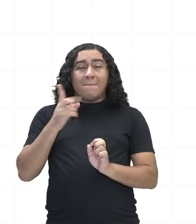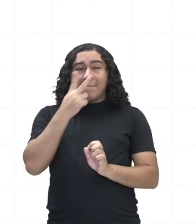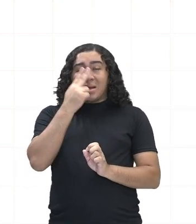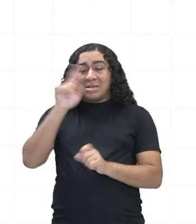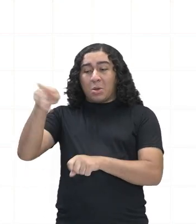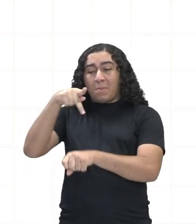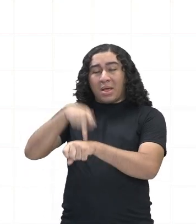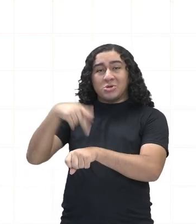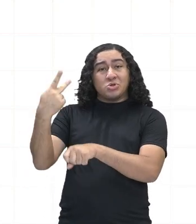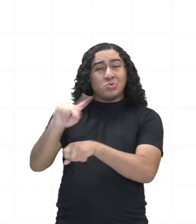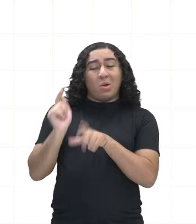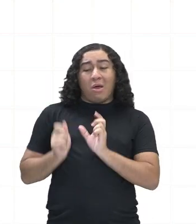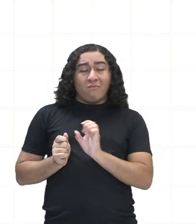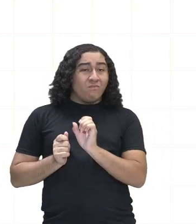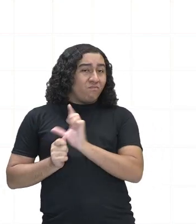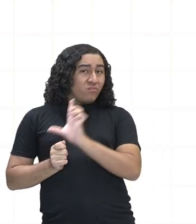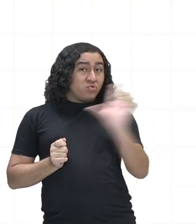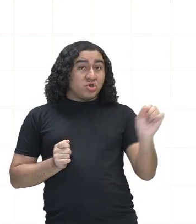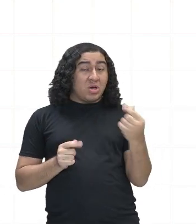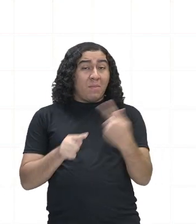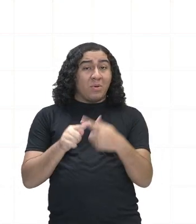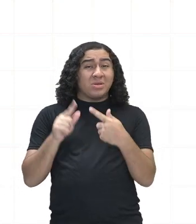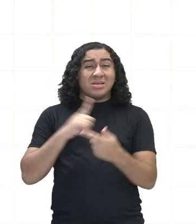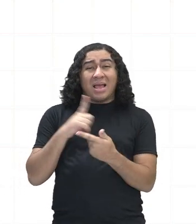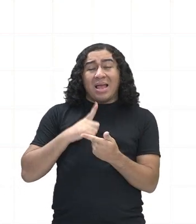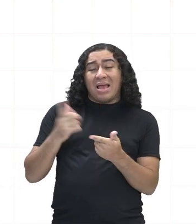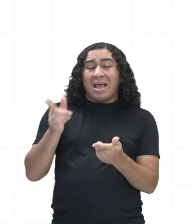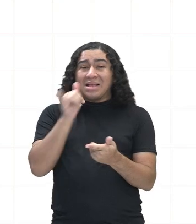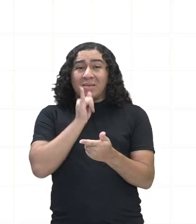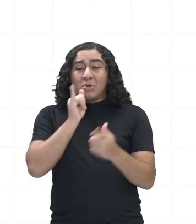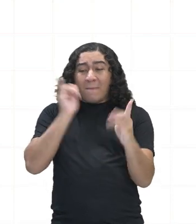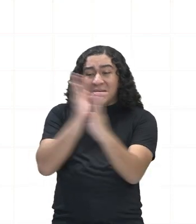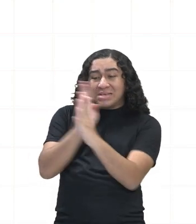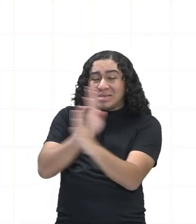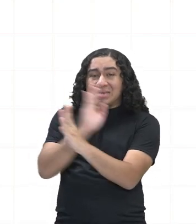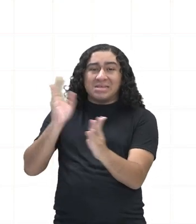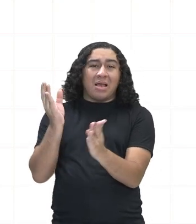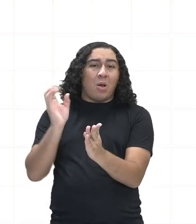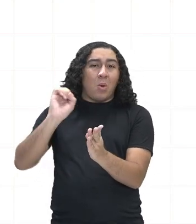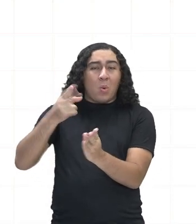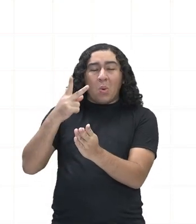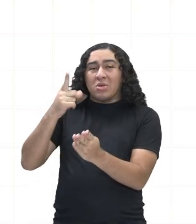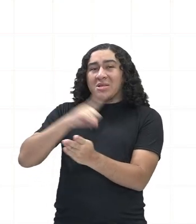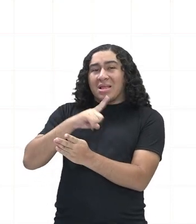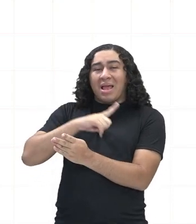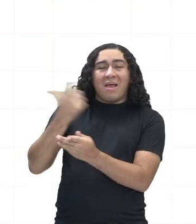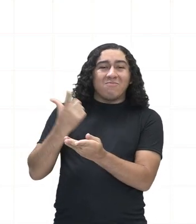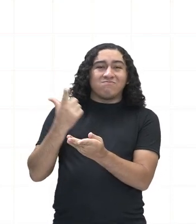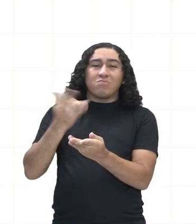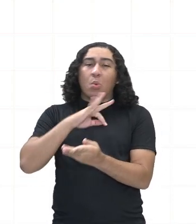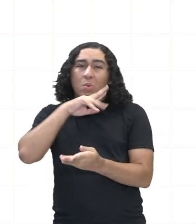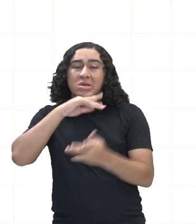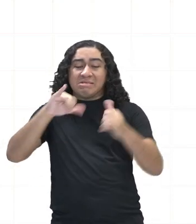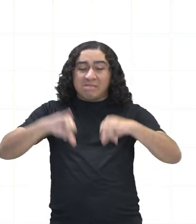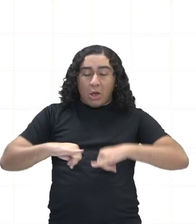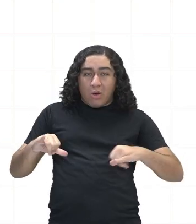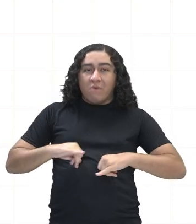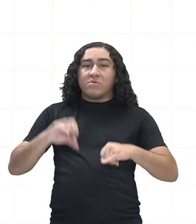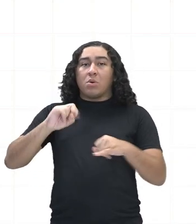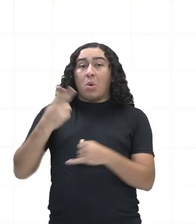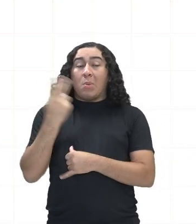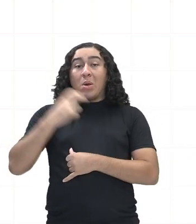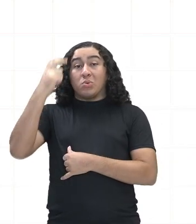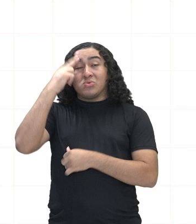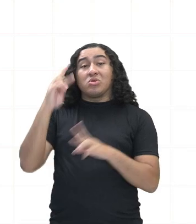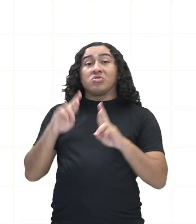Ou porque ela está sendo perseguida, porque ela está sendo maltratada, ela tem uma cultura específica ali, ou ela é de alguma